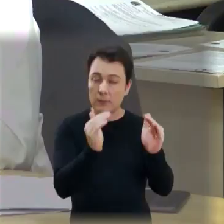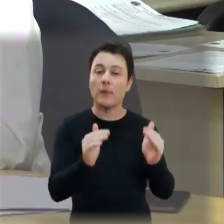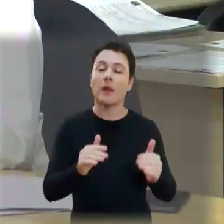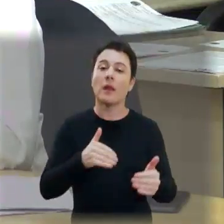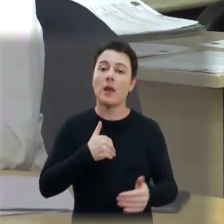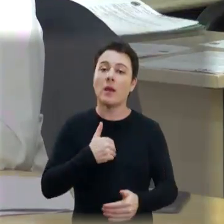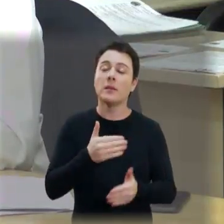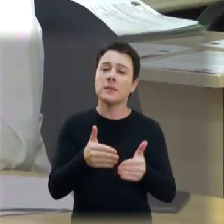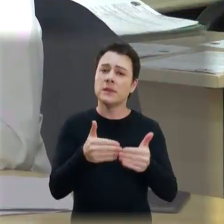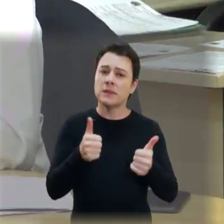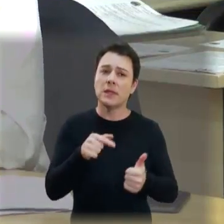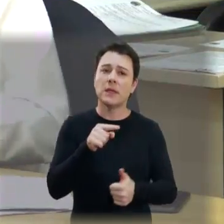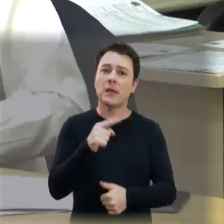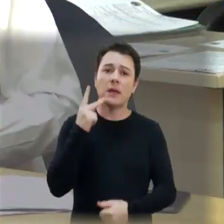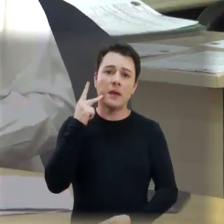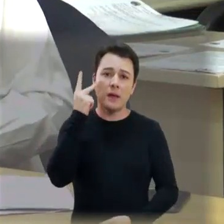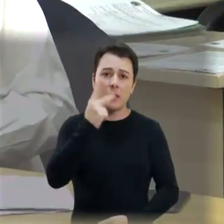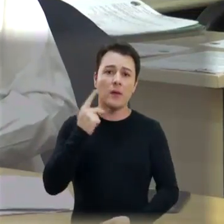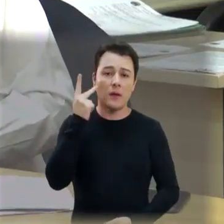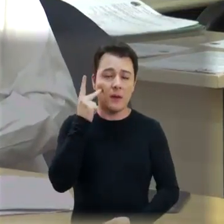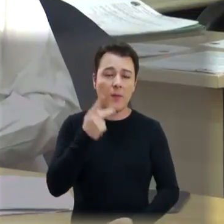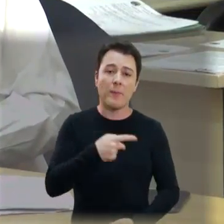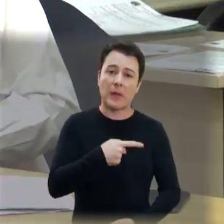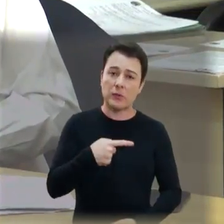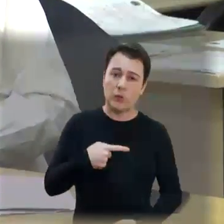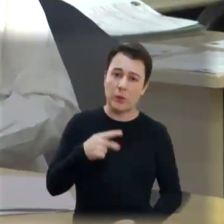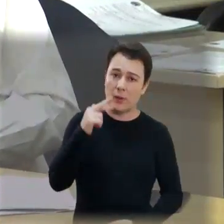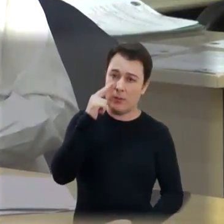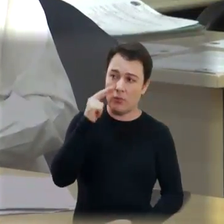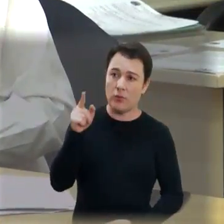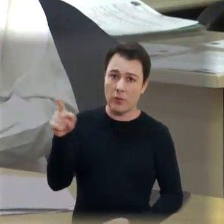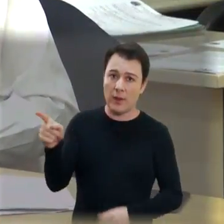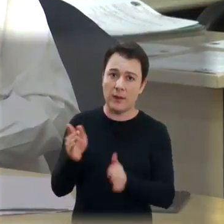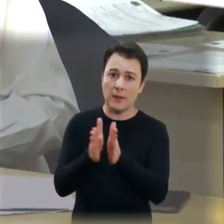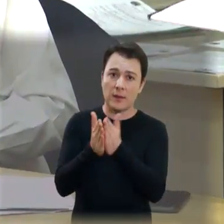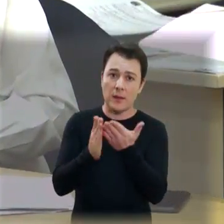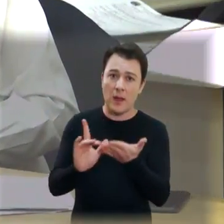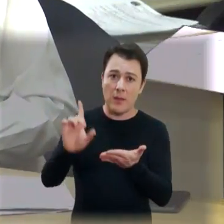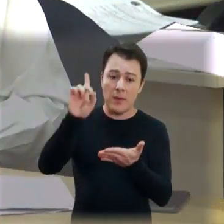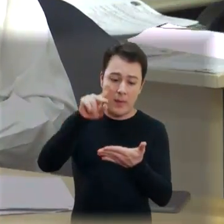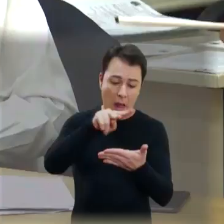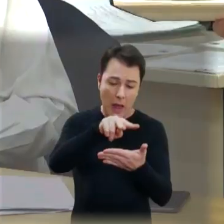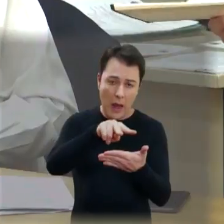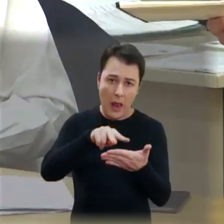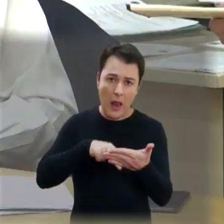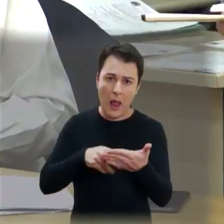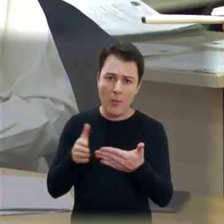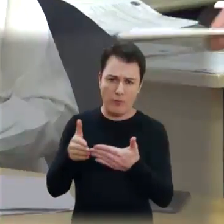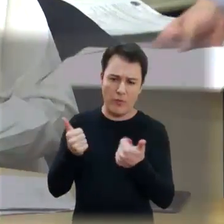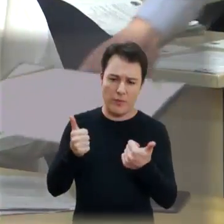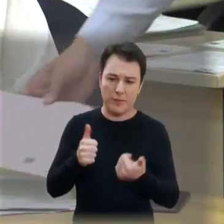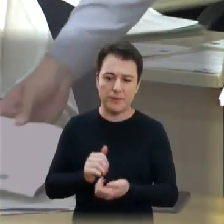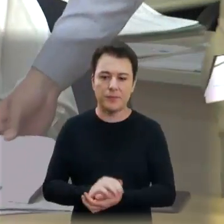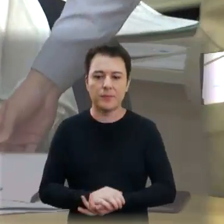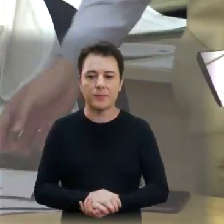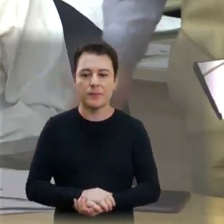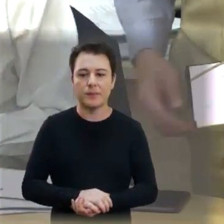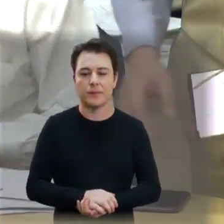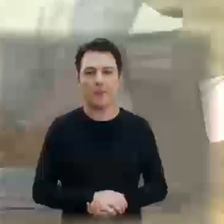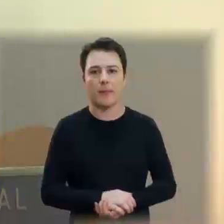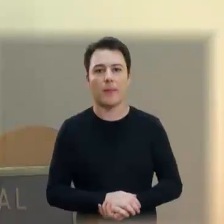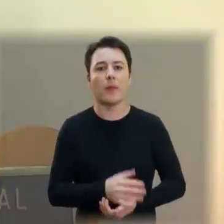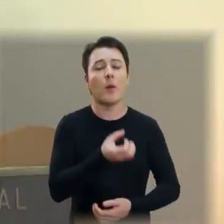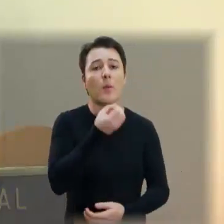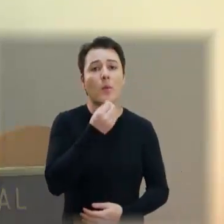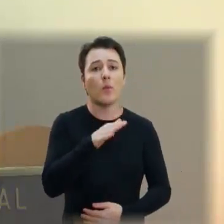Interno, solicito ao vereador e pastor Raimundo Bezerra que proceda à leitura de um trecho da Bíblia. Boa